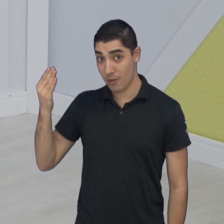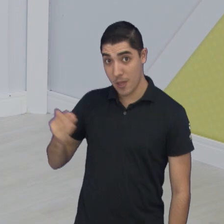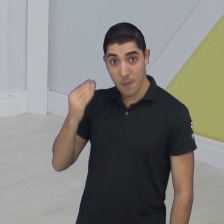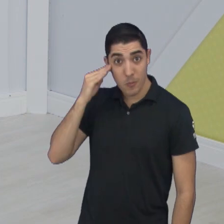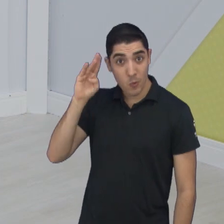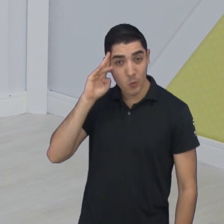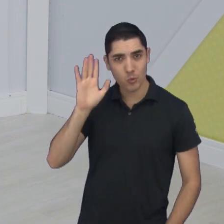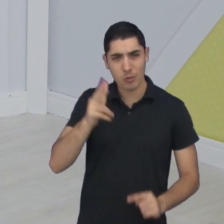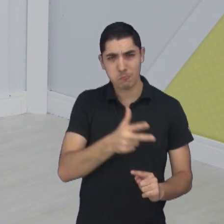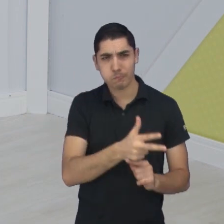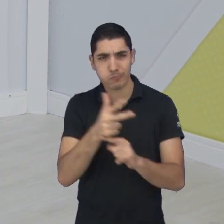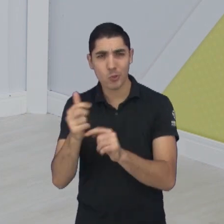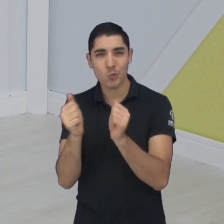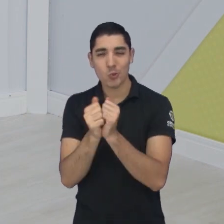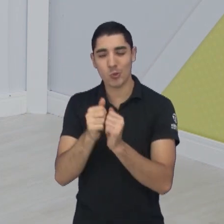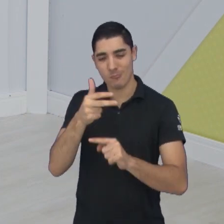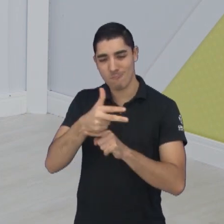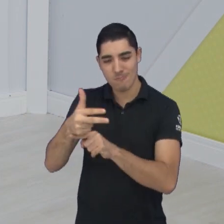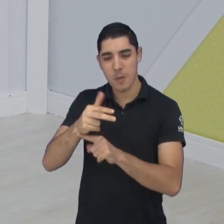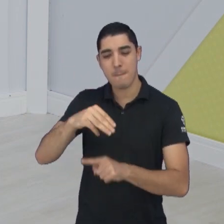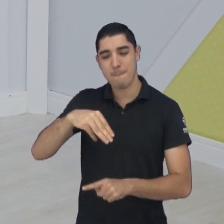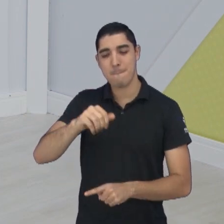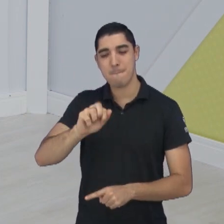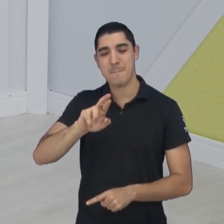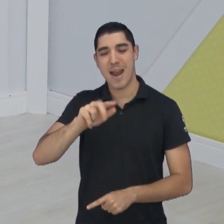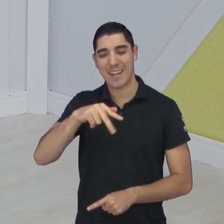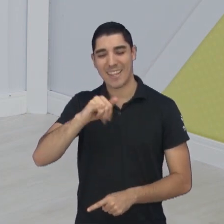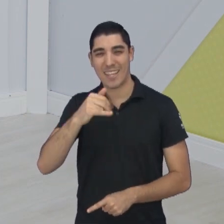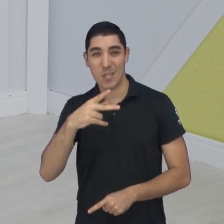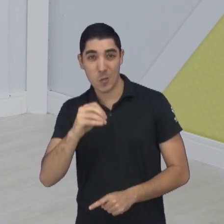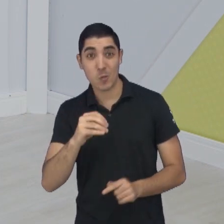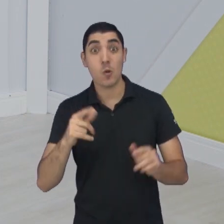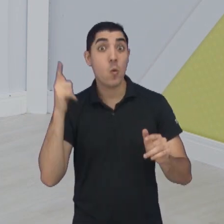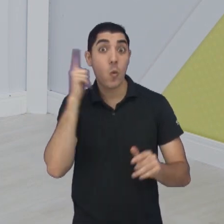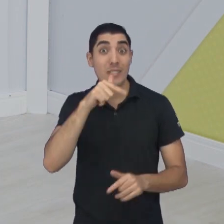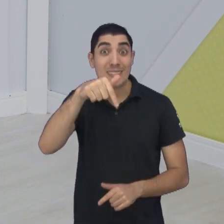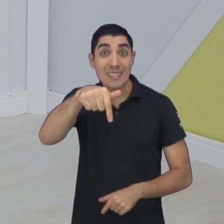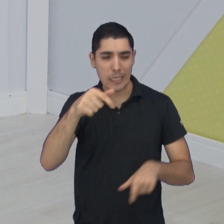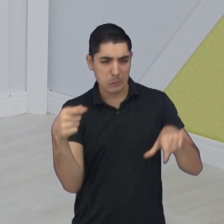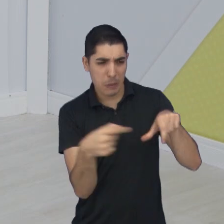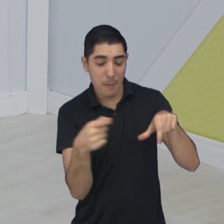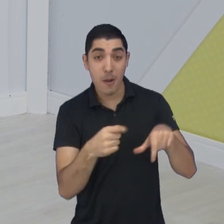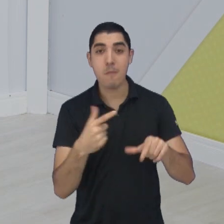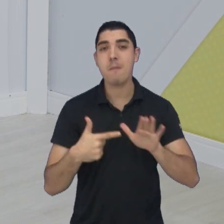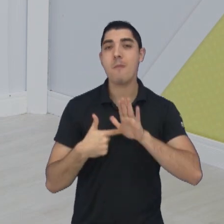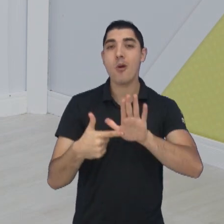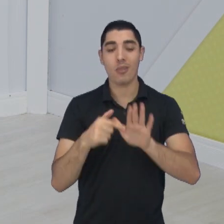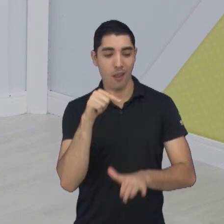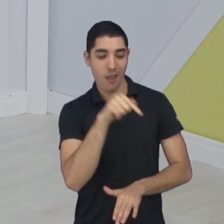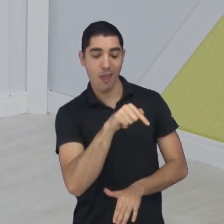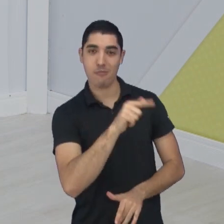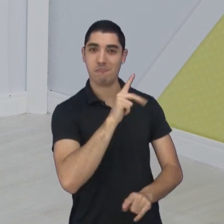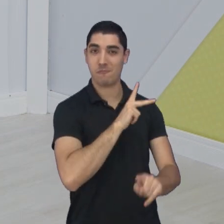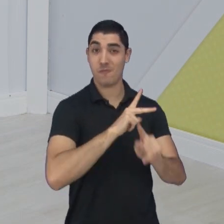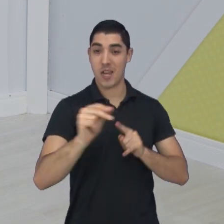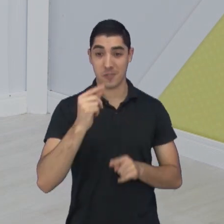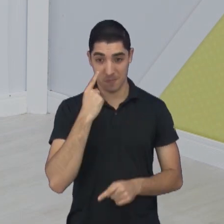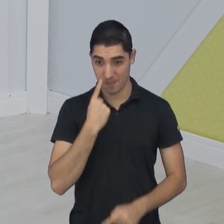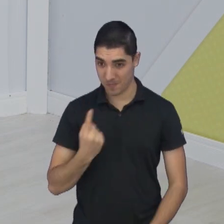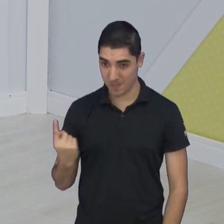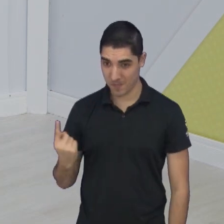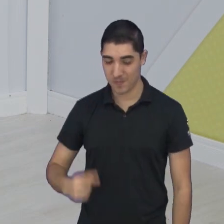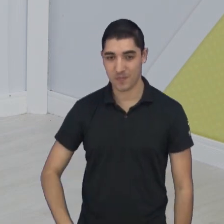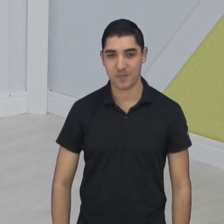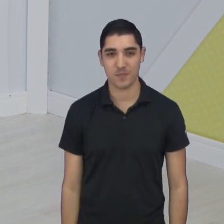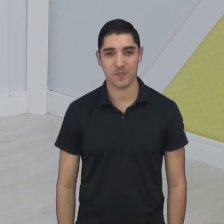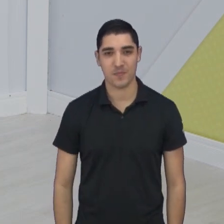do cinegrafista Marquinhos Alves. Os dois contam para você como foi a festa do time do Bandeirantes. Solta, Piteco!